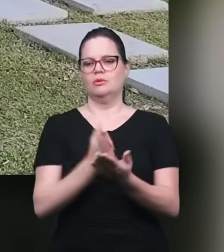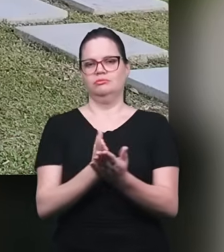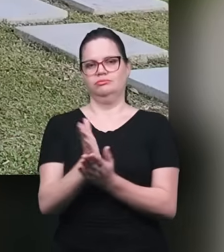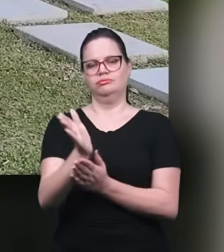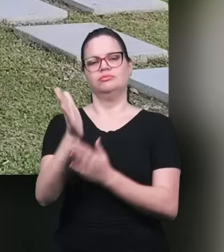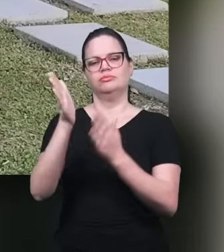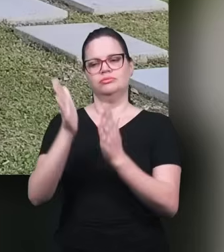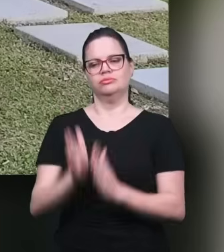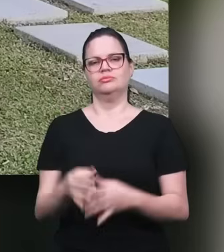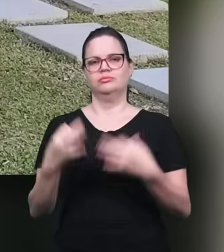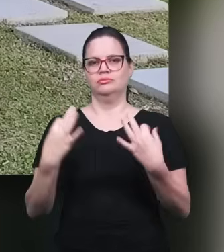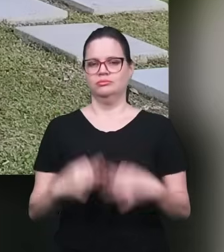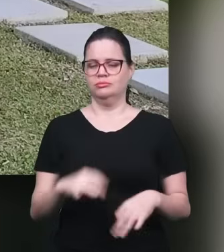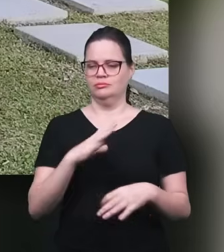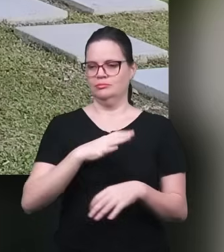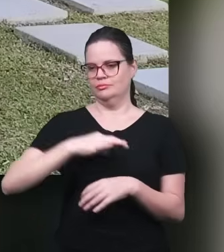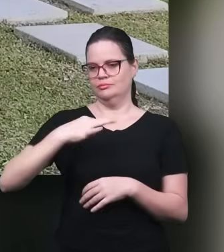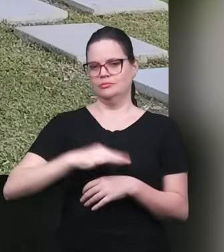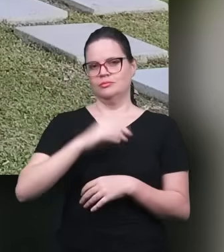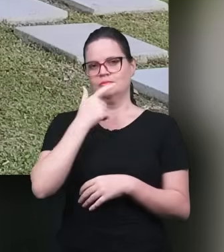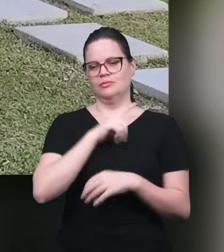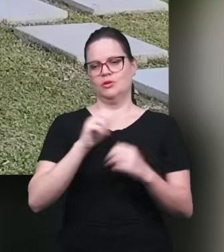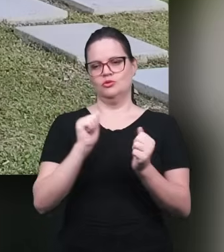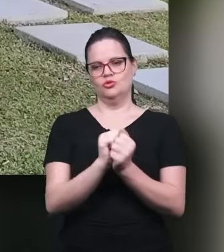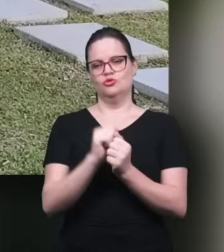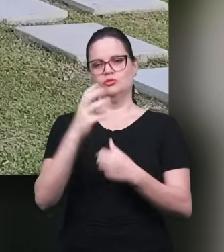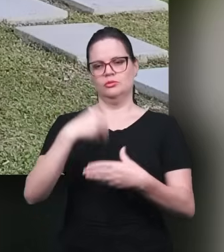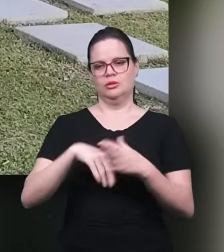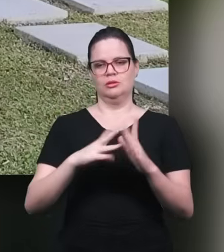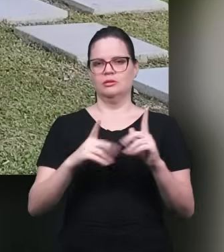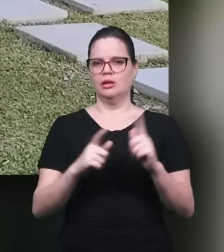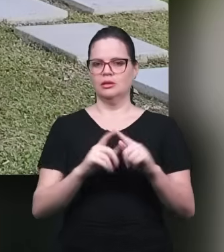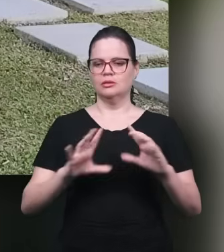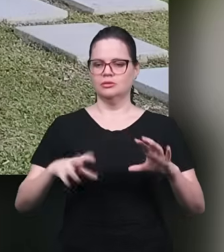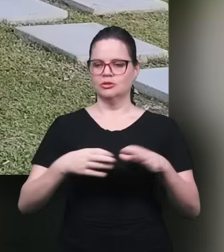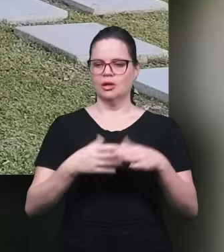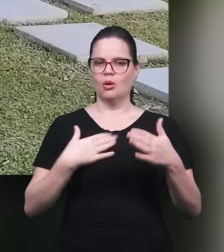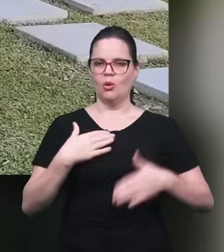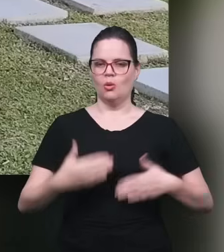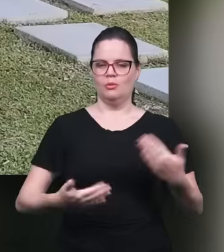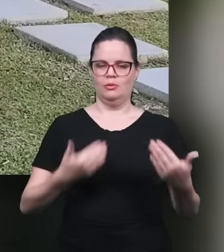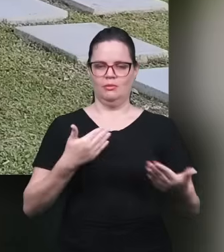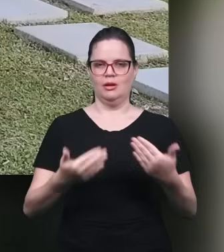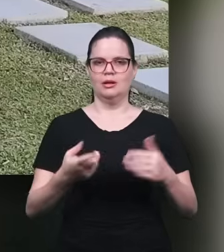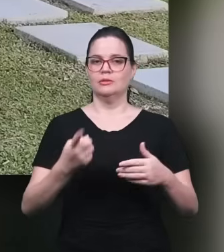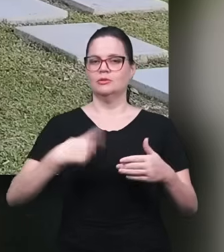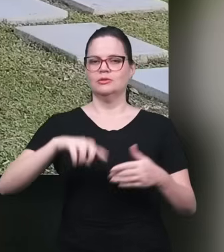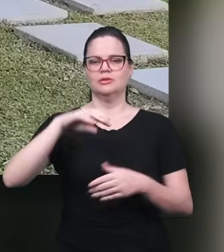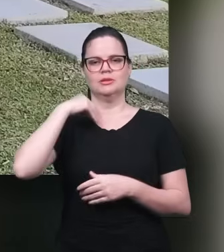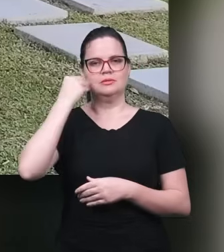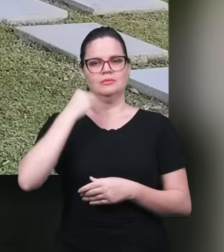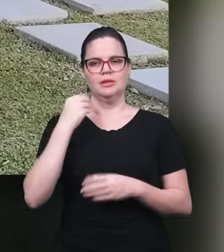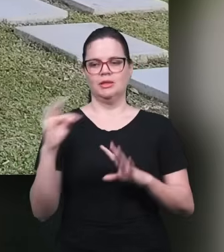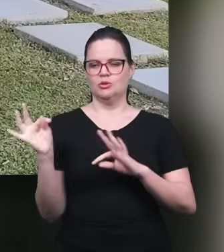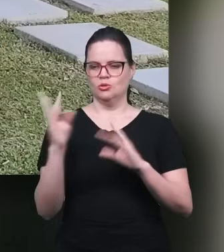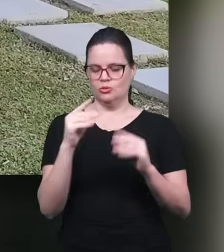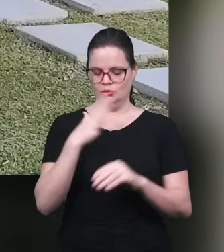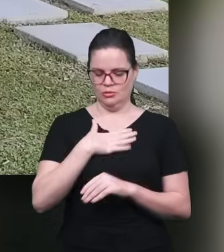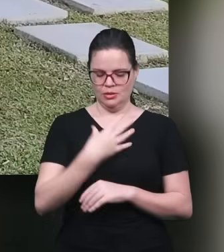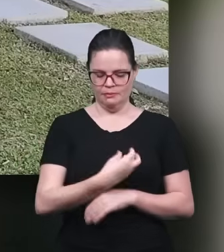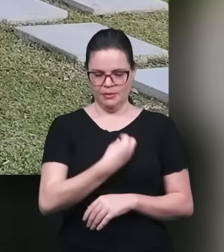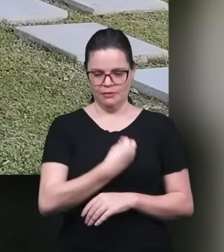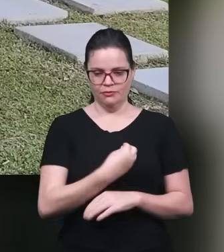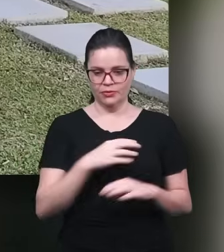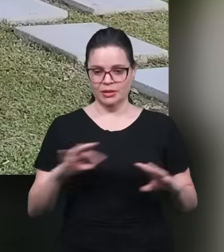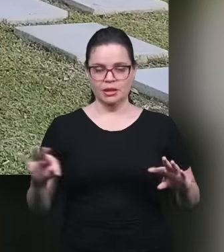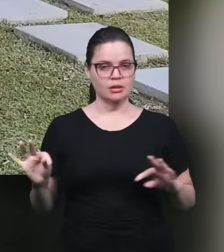essa certeza a gente alcança estando junto ao corpo. Então, essa é a minha experiência, que hoje tudo que eu tenho na minha vida, que tudo que eu